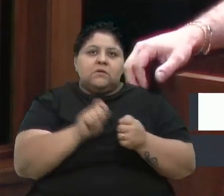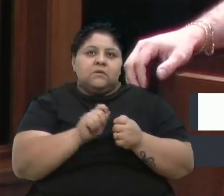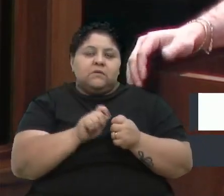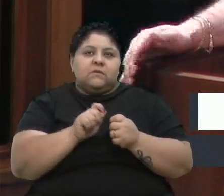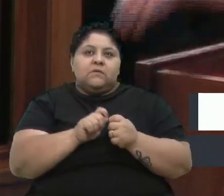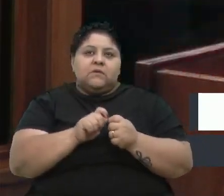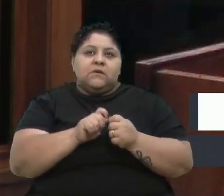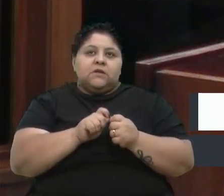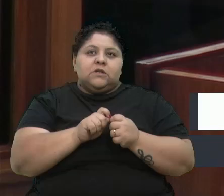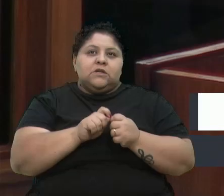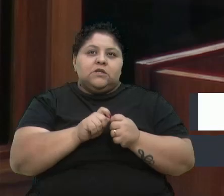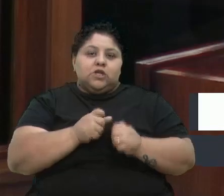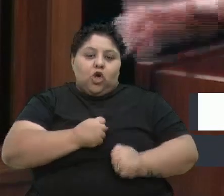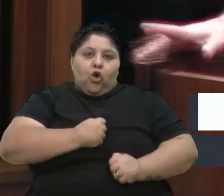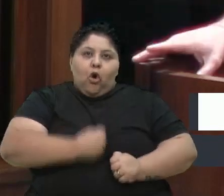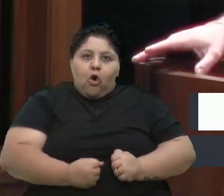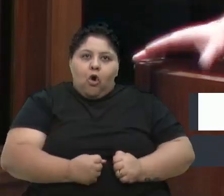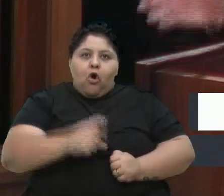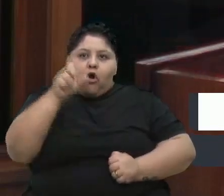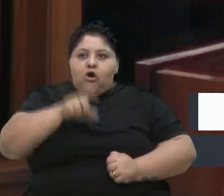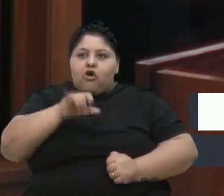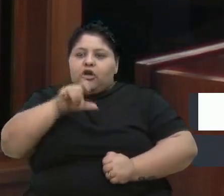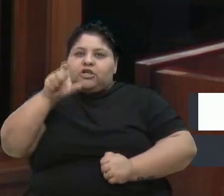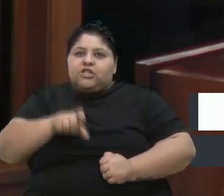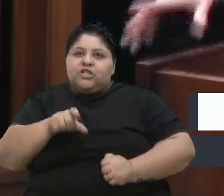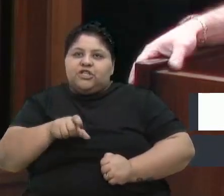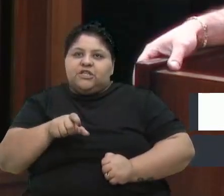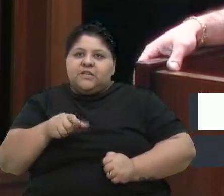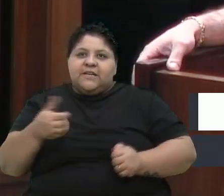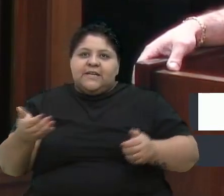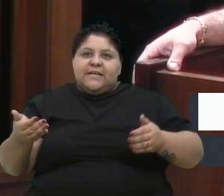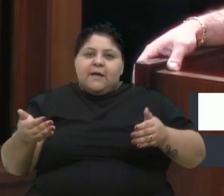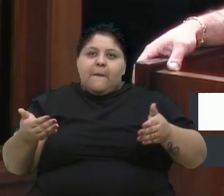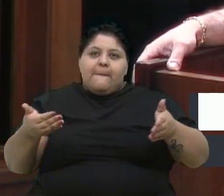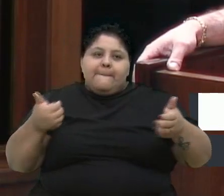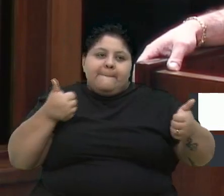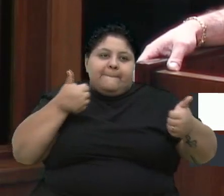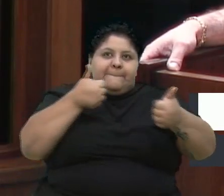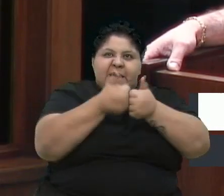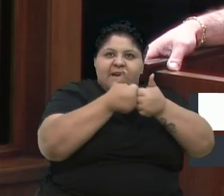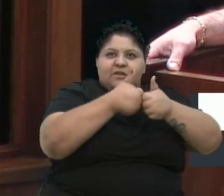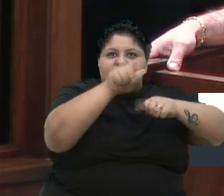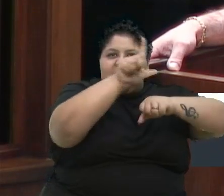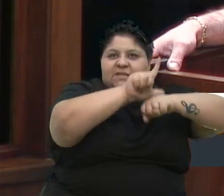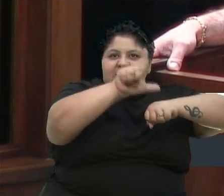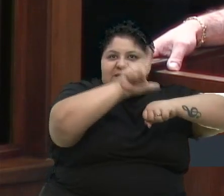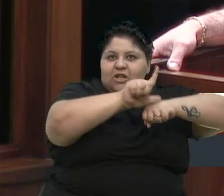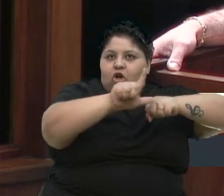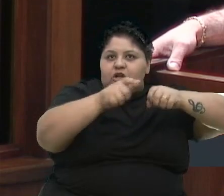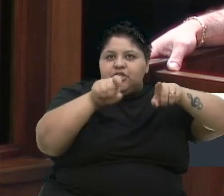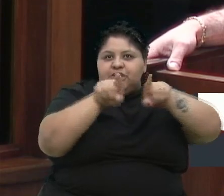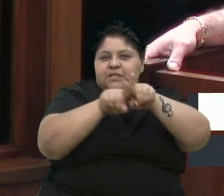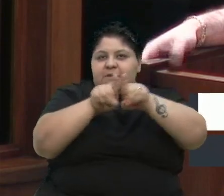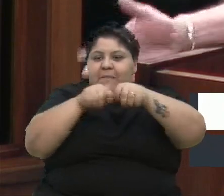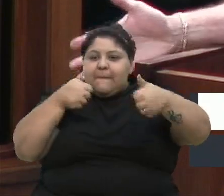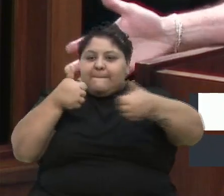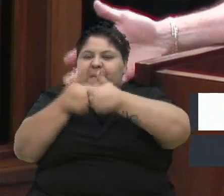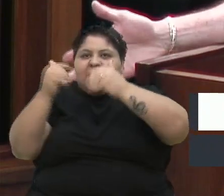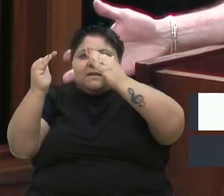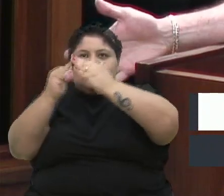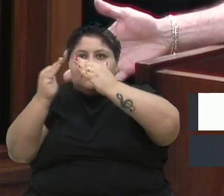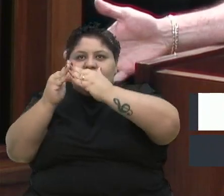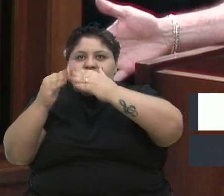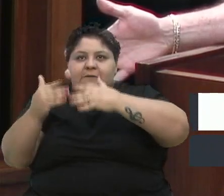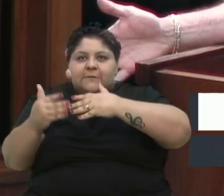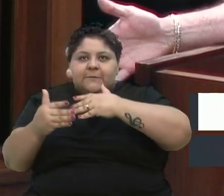necessidades especiais nas portas dos estabelecimentos e nas portas das residências. Então é inadmissível